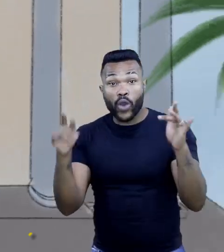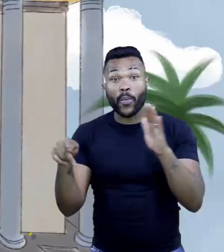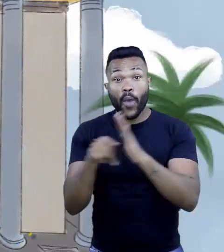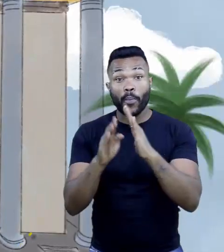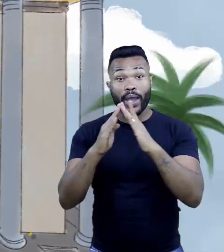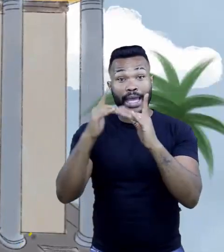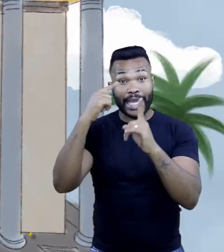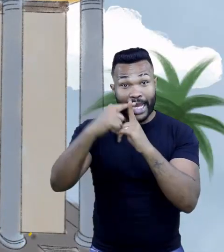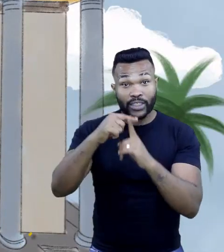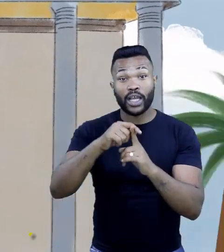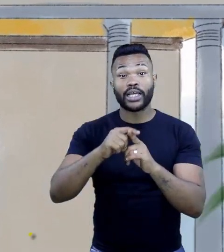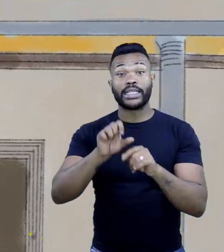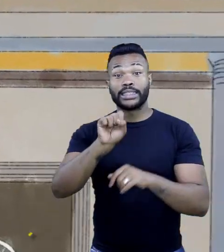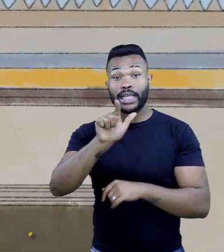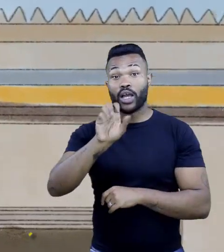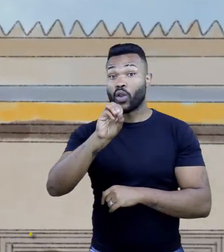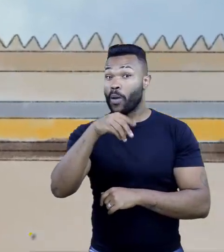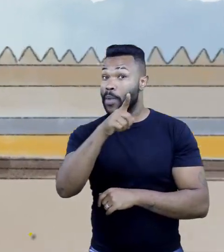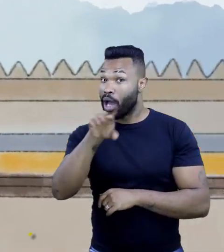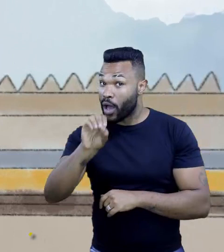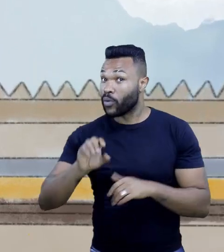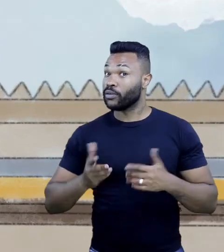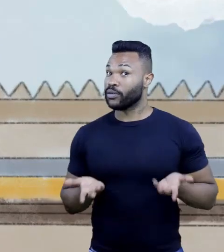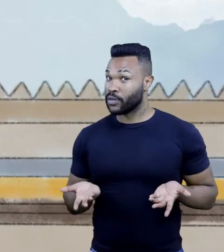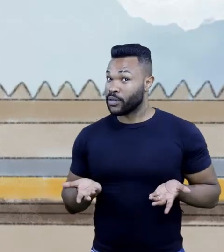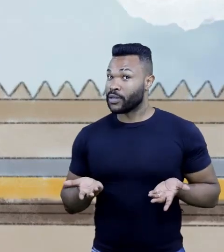de ouro do templo de Salomão.